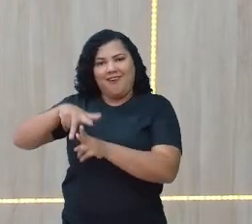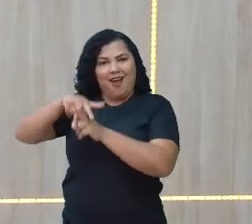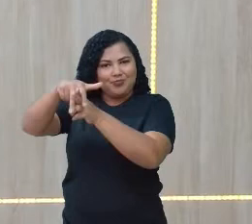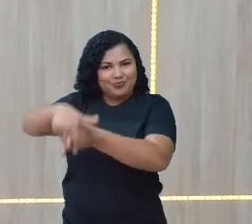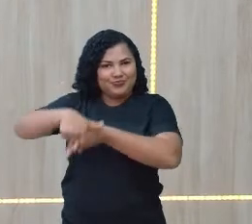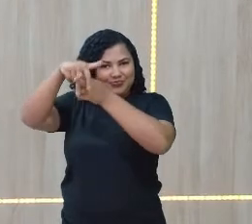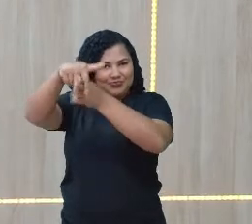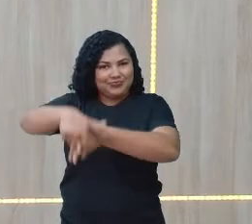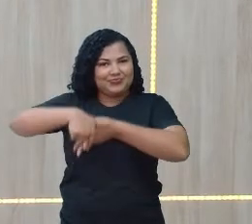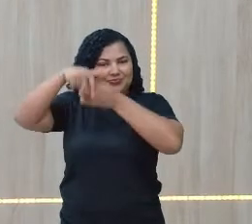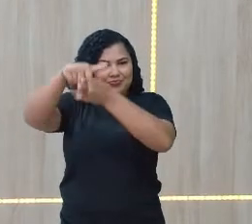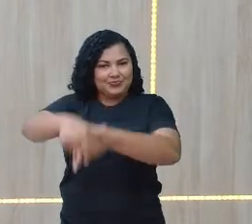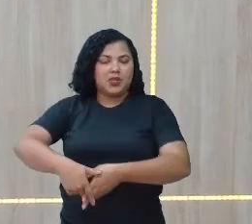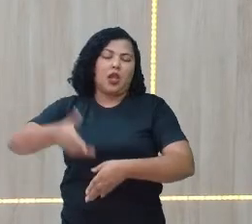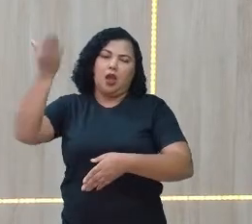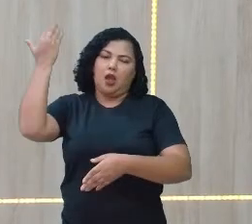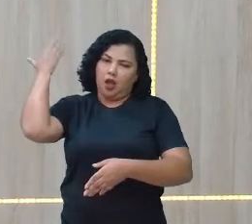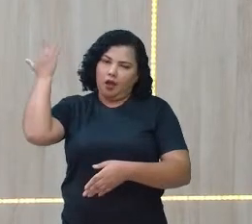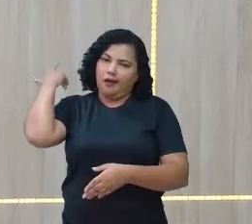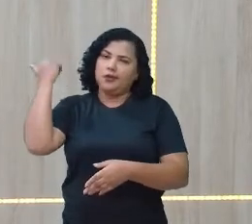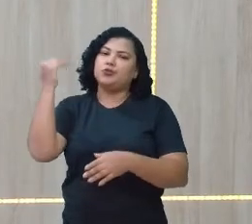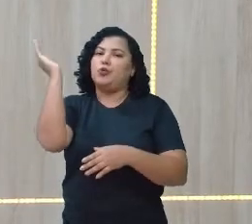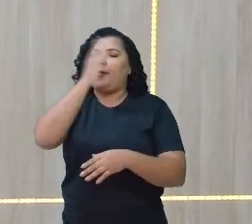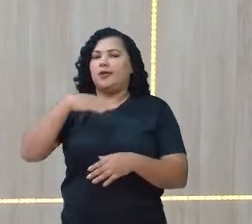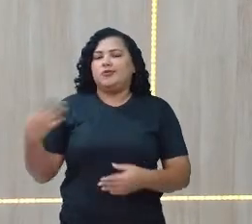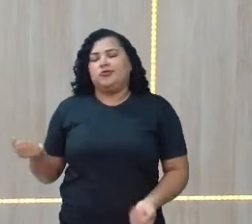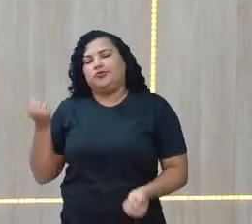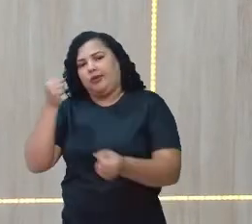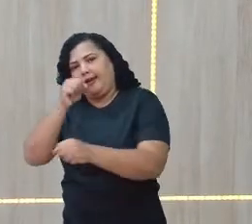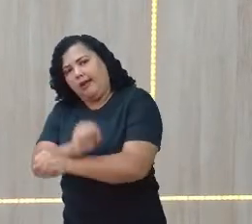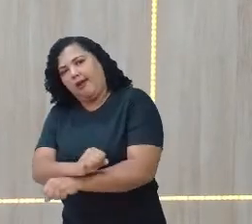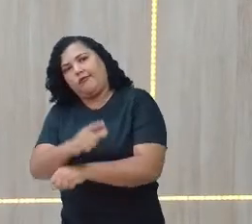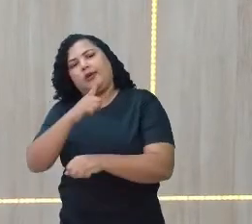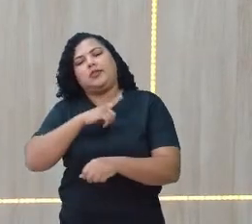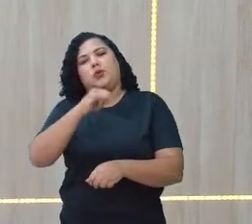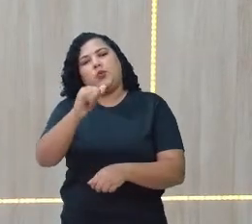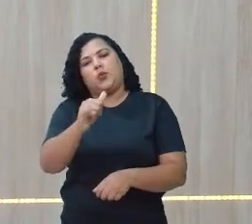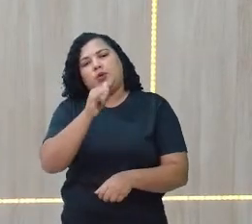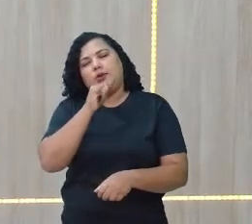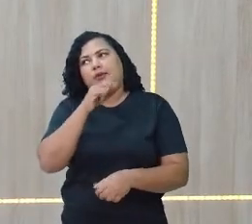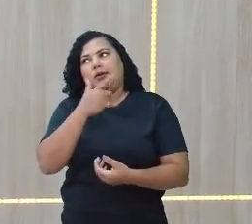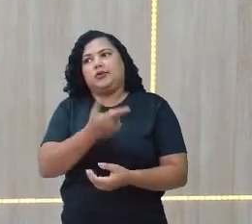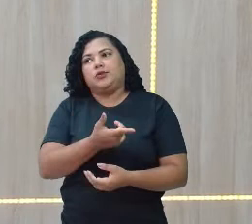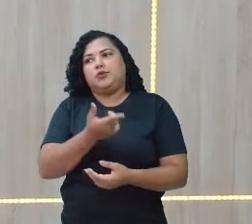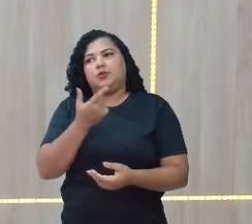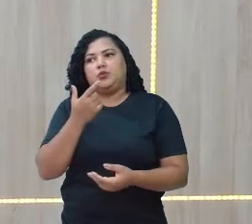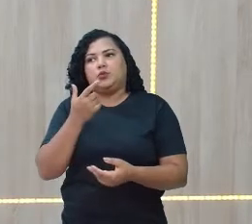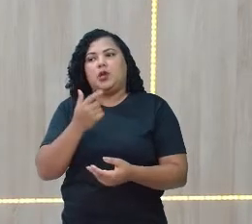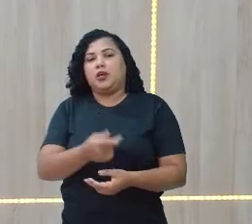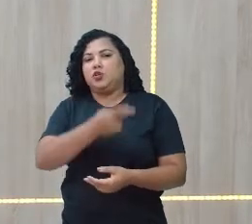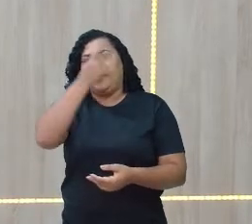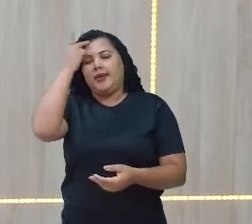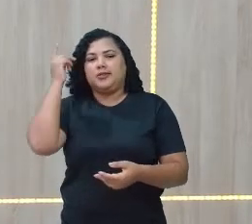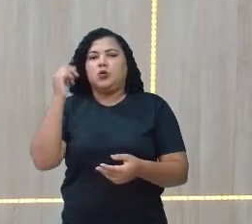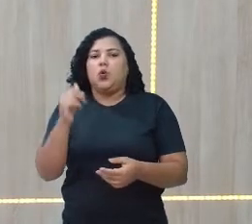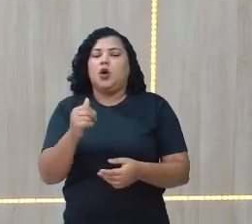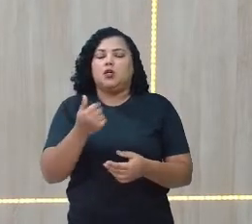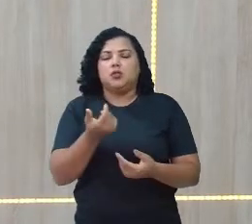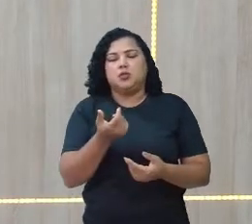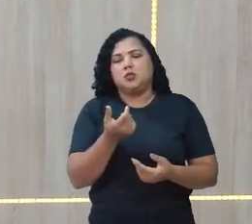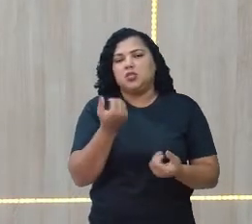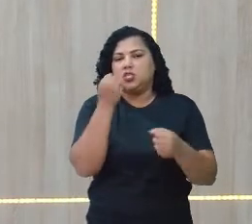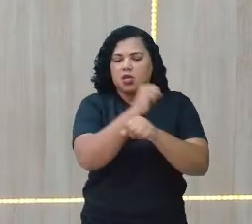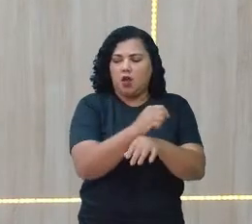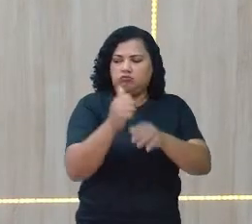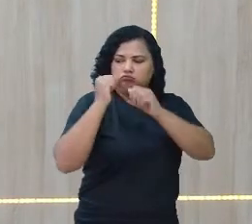Brasil que era escravocrata, né, os palanquins, as redes que eram, né, que carregavam as pessoas, né, as pessoas escravizadas carregavam, mas a